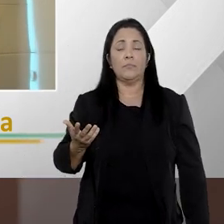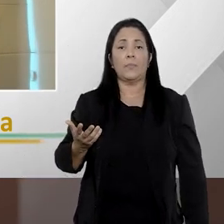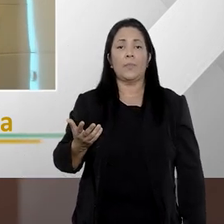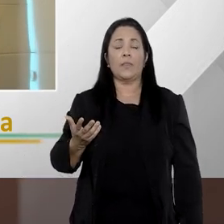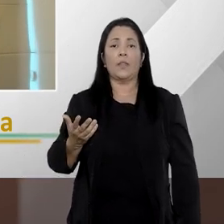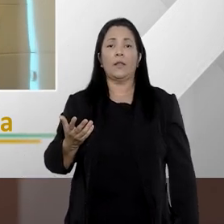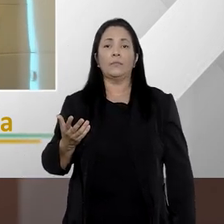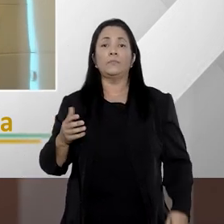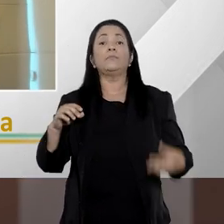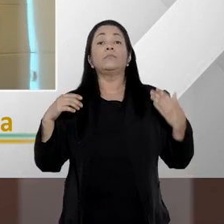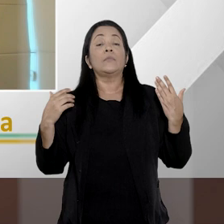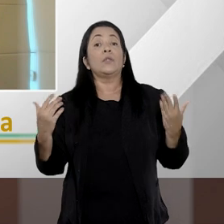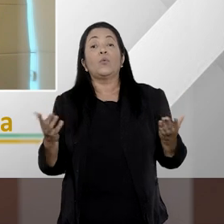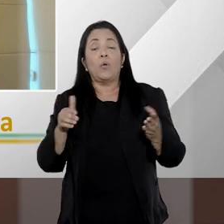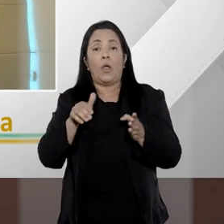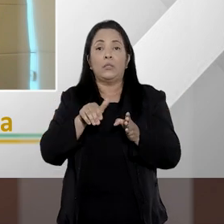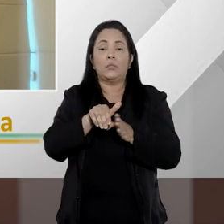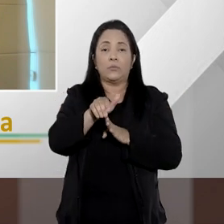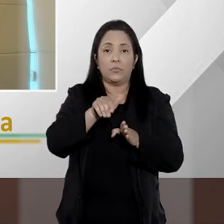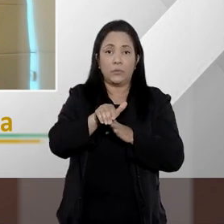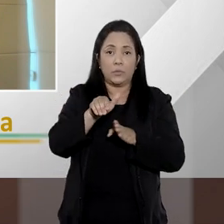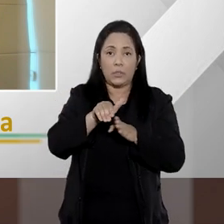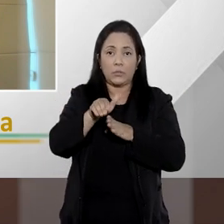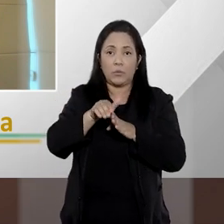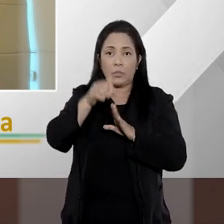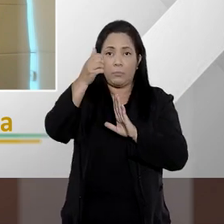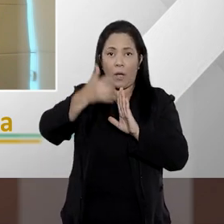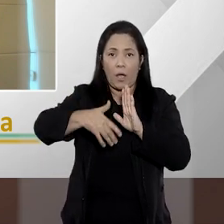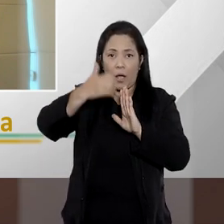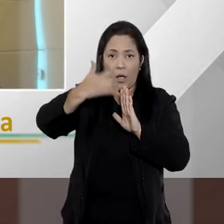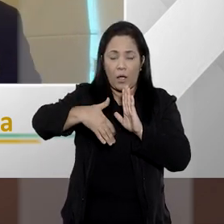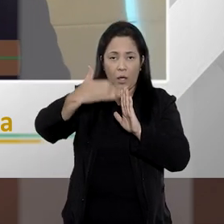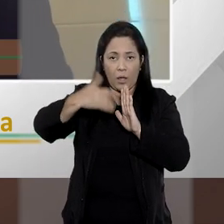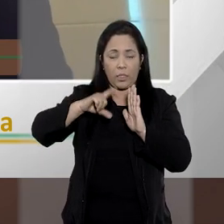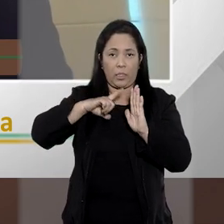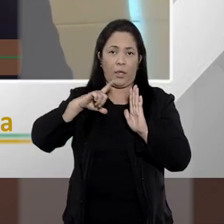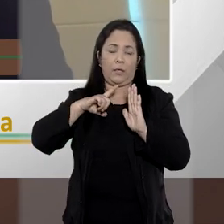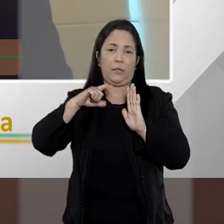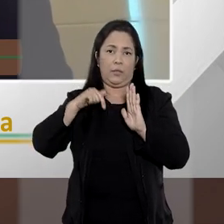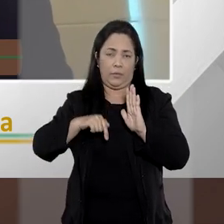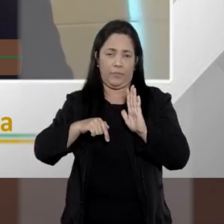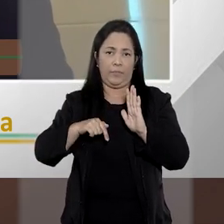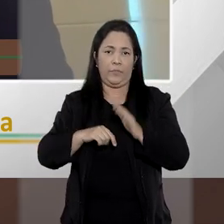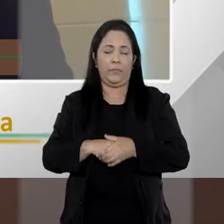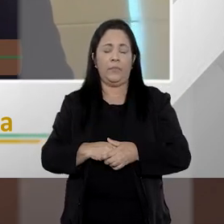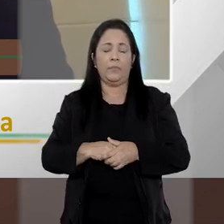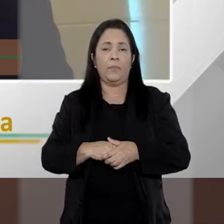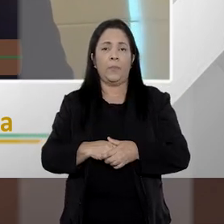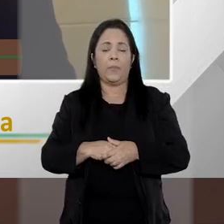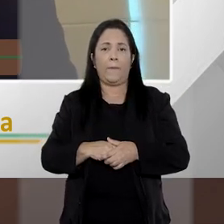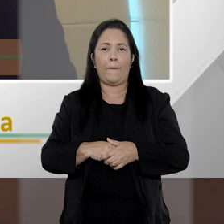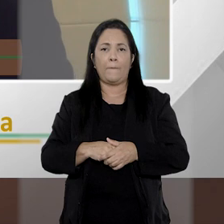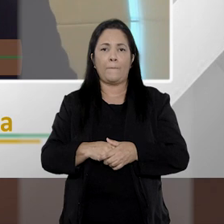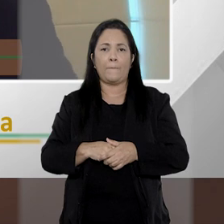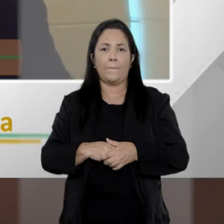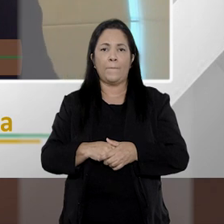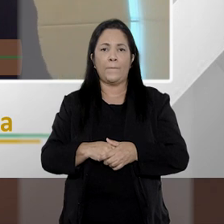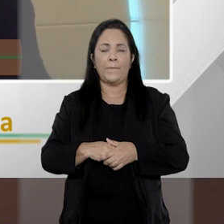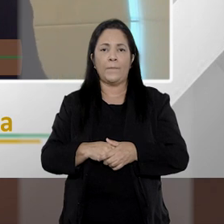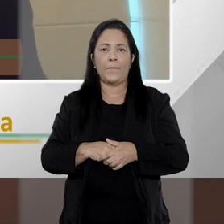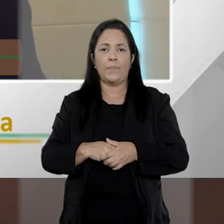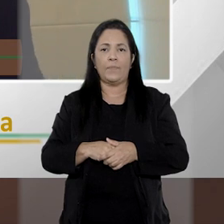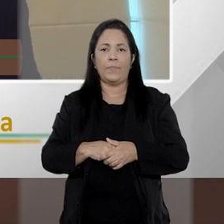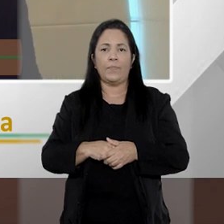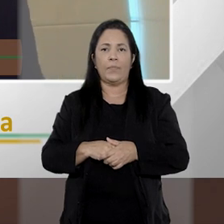quais foram as discussões que já existiram aqui? Você tem tanto